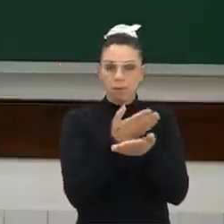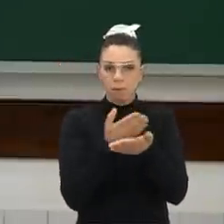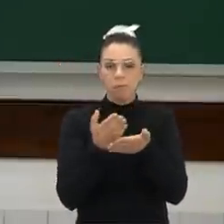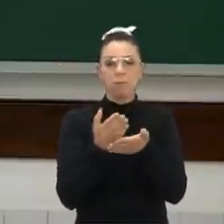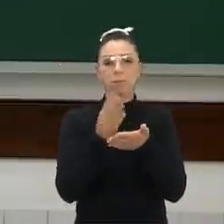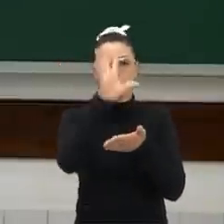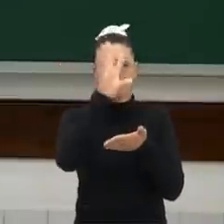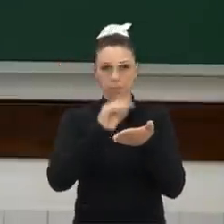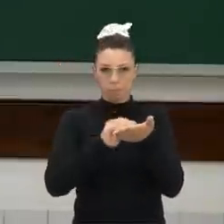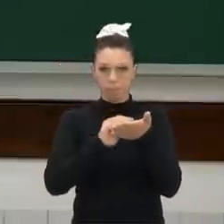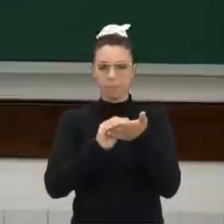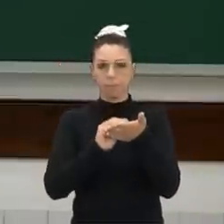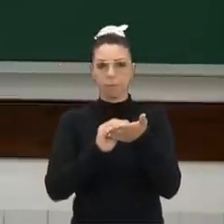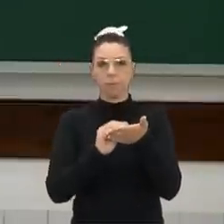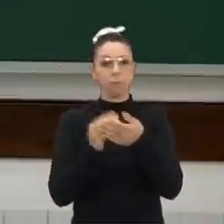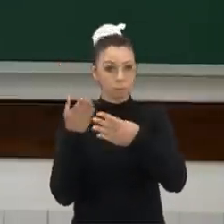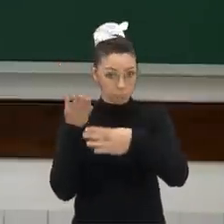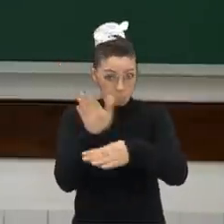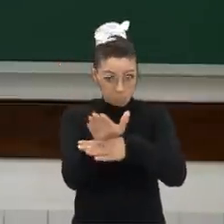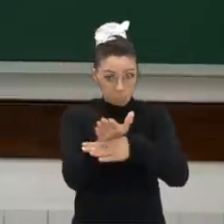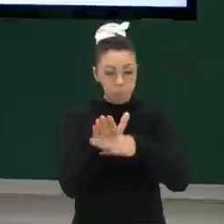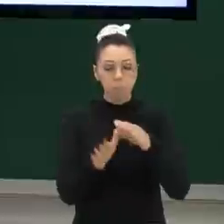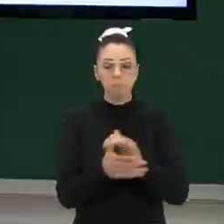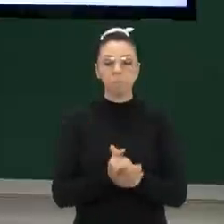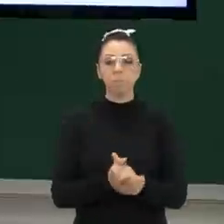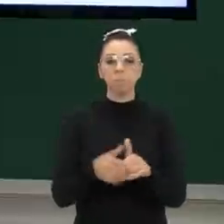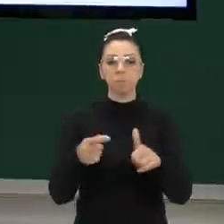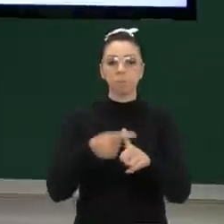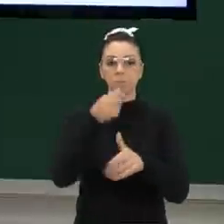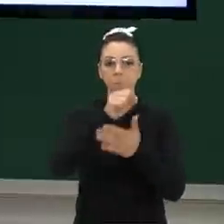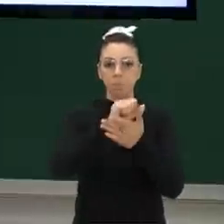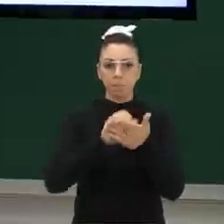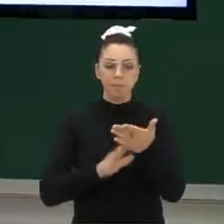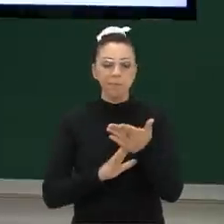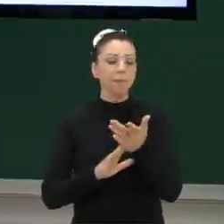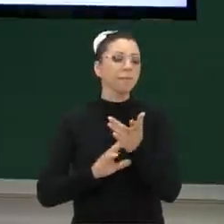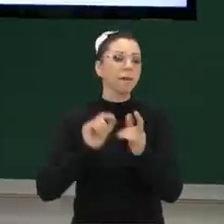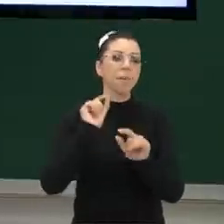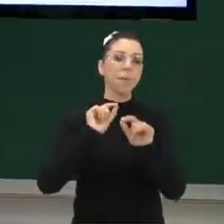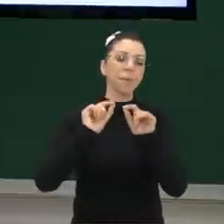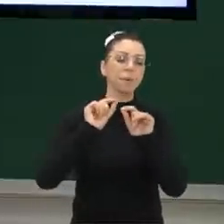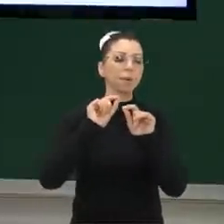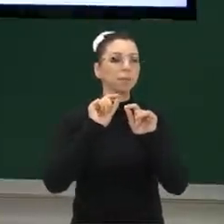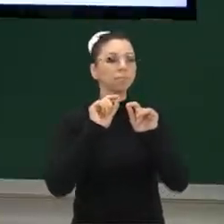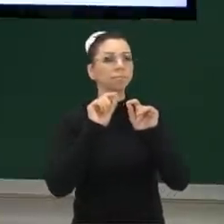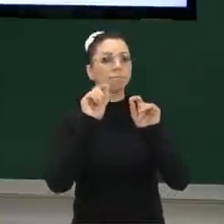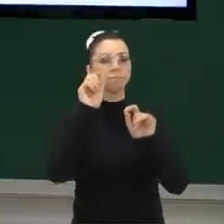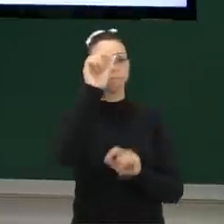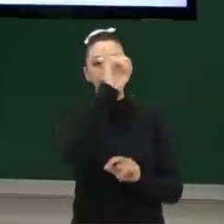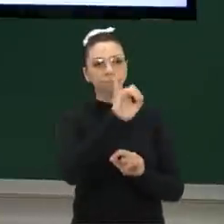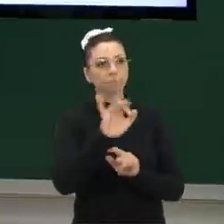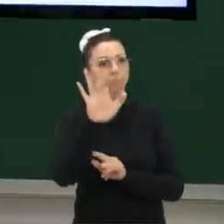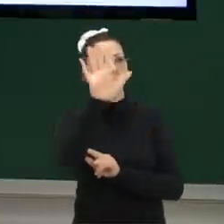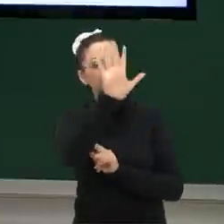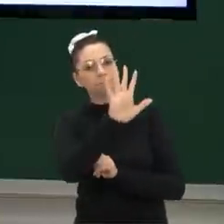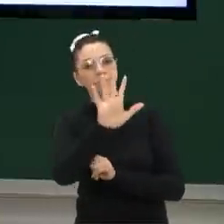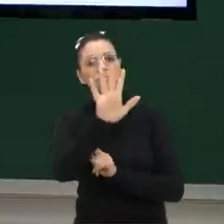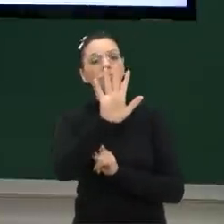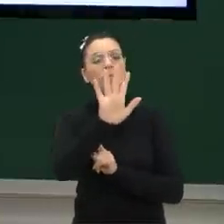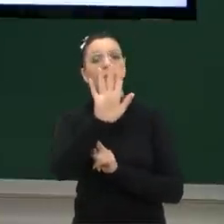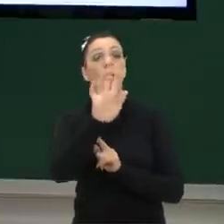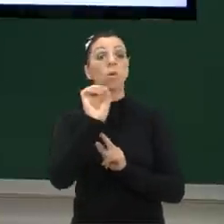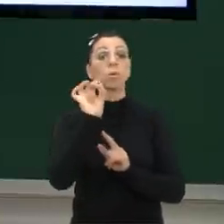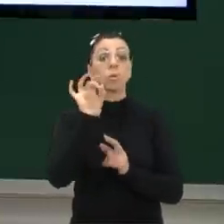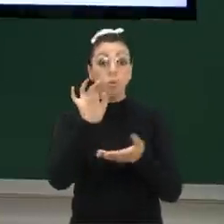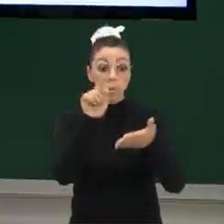ajudar bastante. Então, primeira atividade. Você vai olhar esses desenhos e você só vai marcar